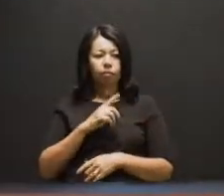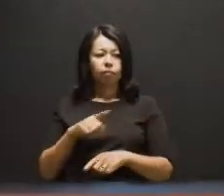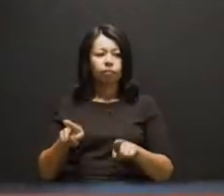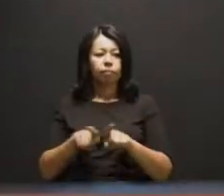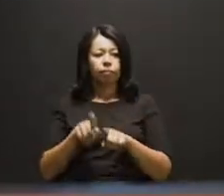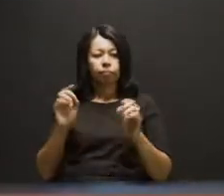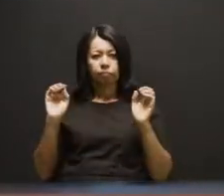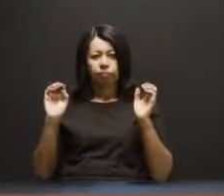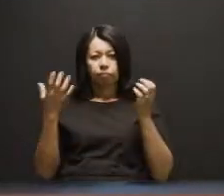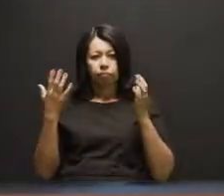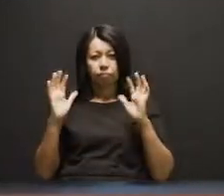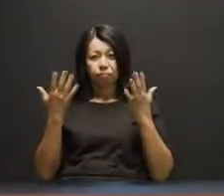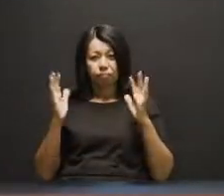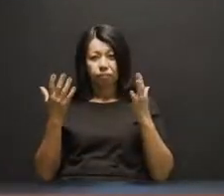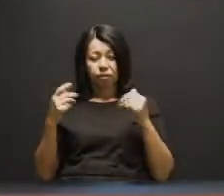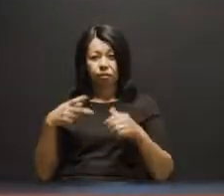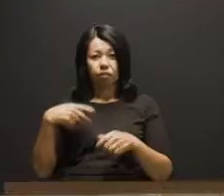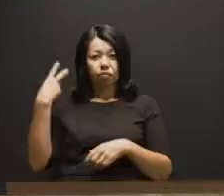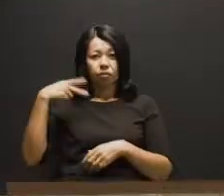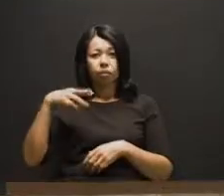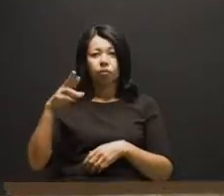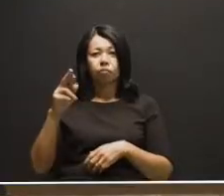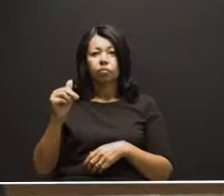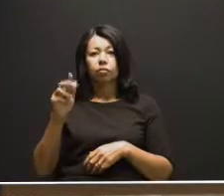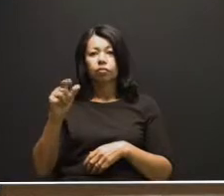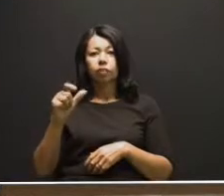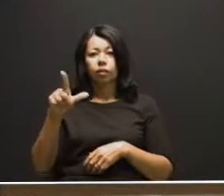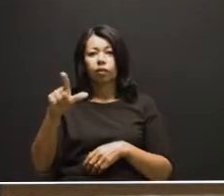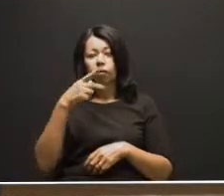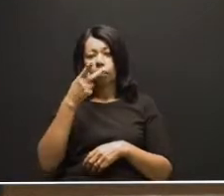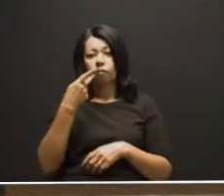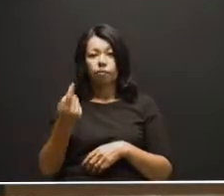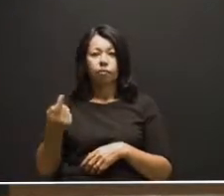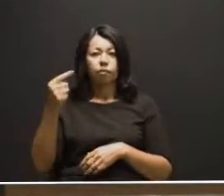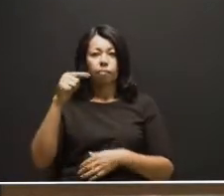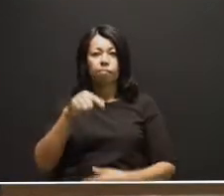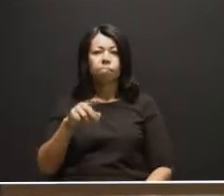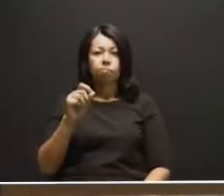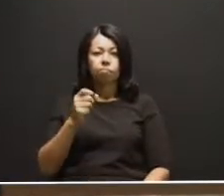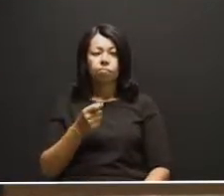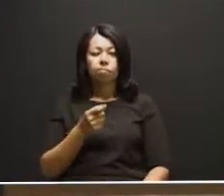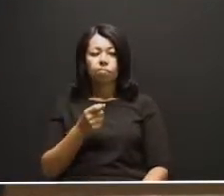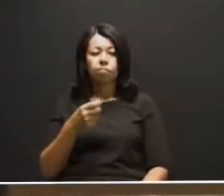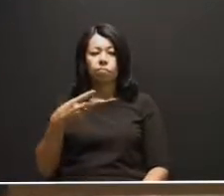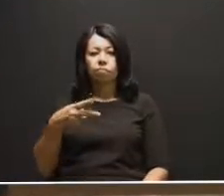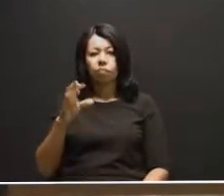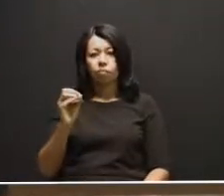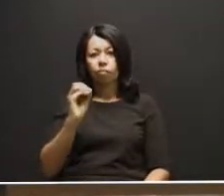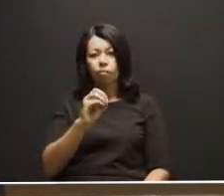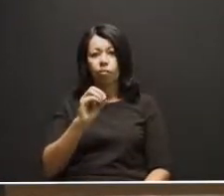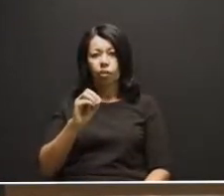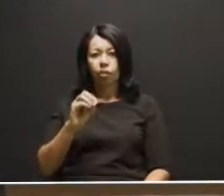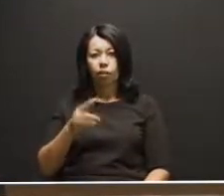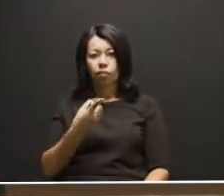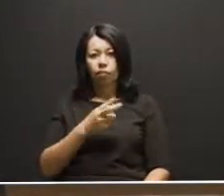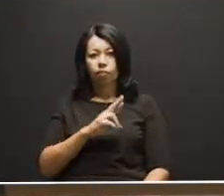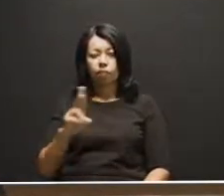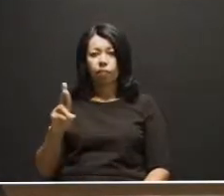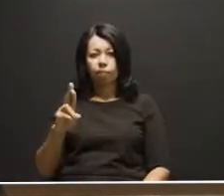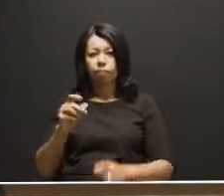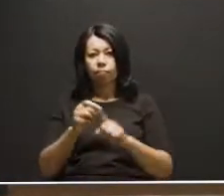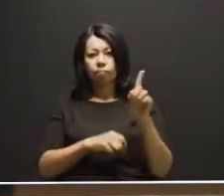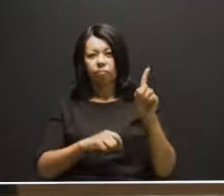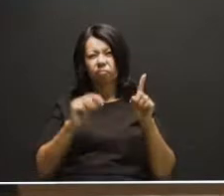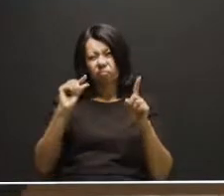parabenizar o vereador rafael colocou uma fala que eu falei da outra vez duzentos mil reais mês o